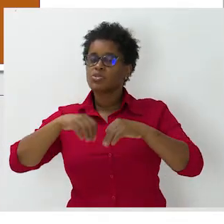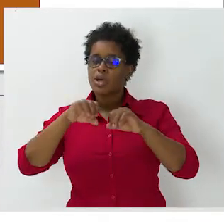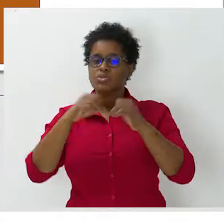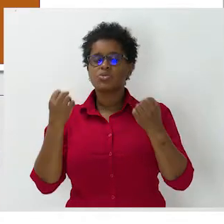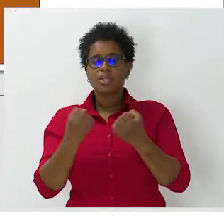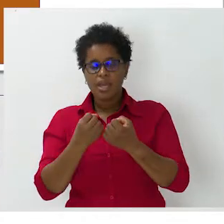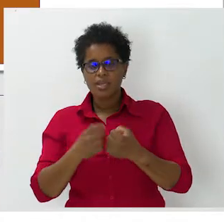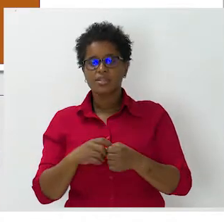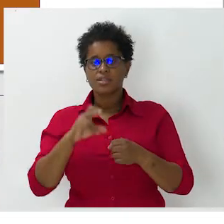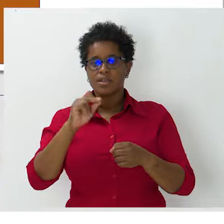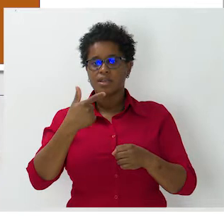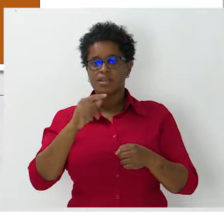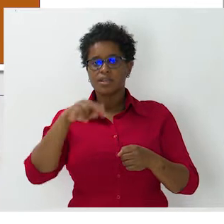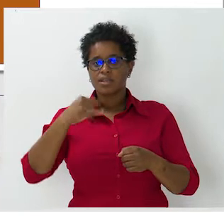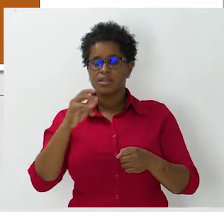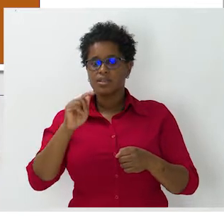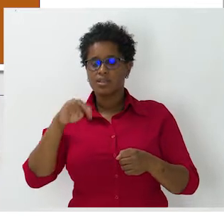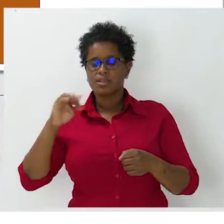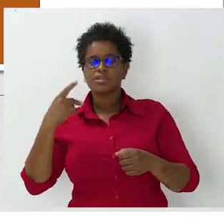estava dividida em três grupos: